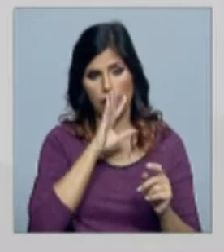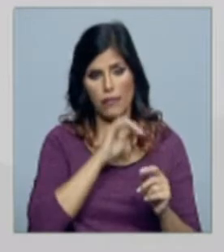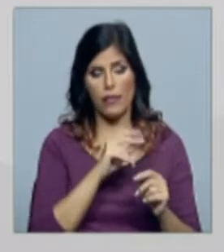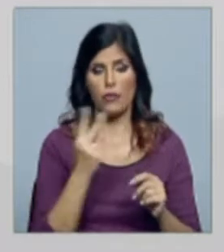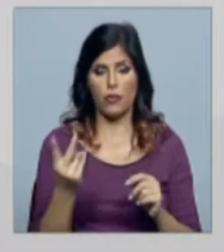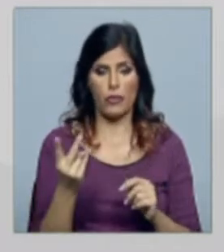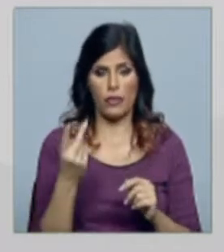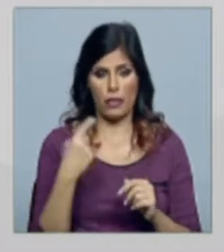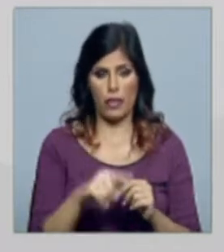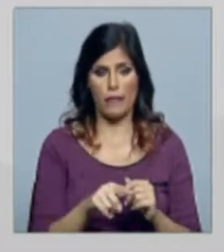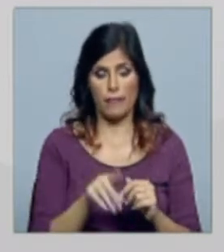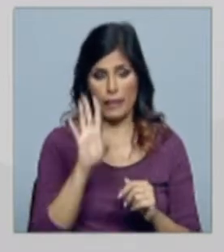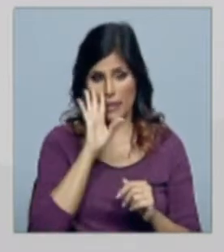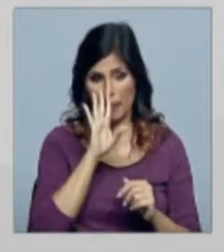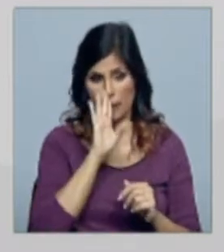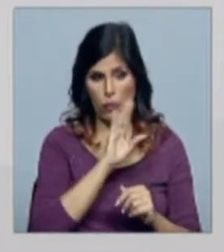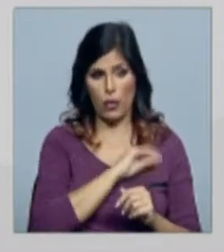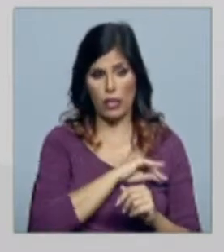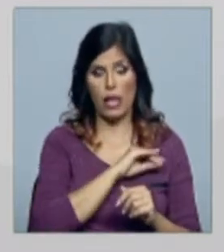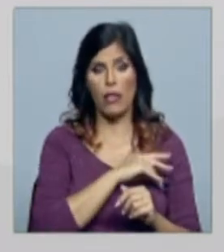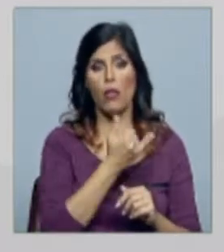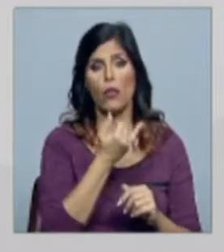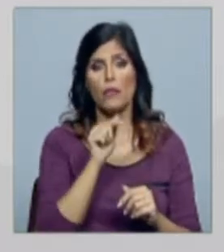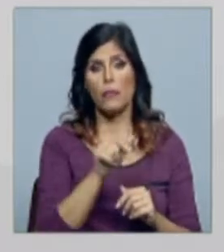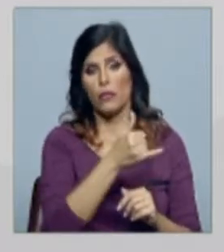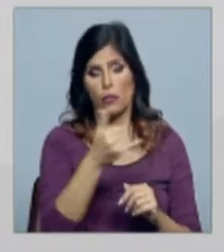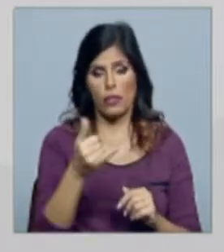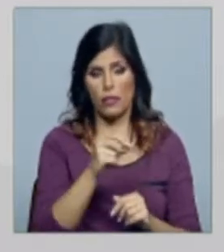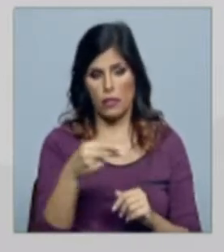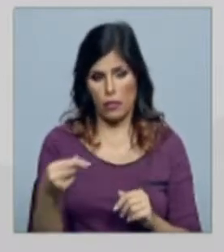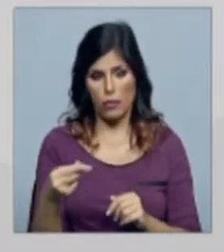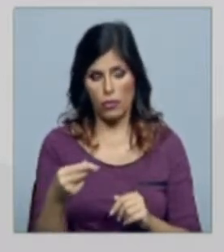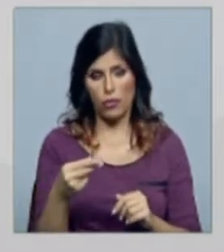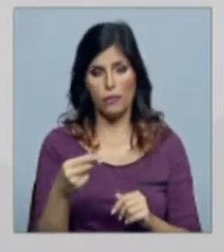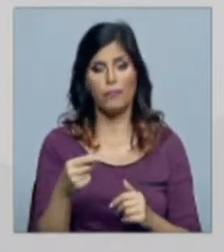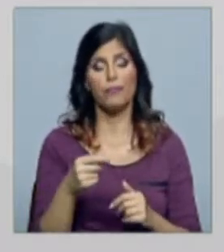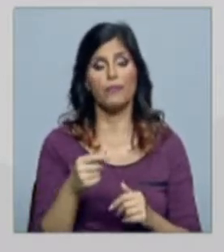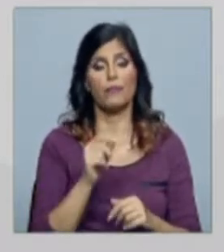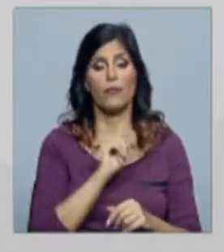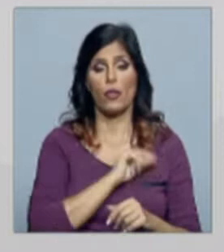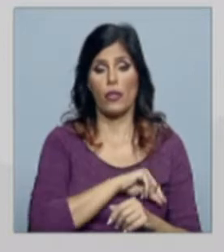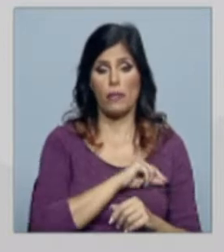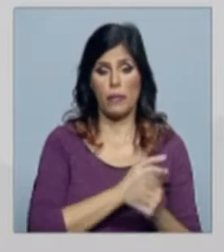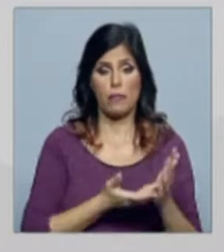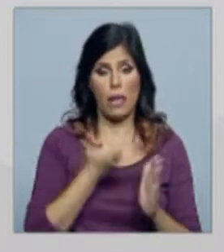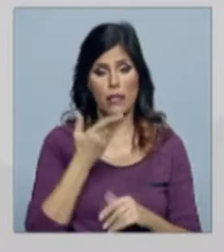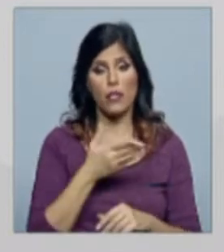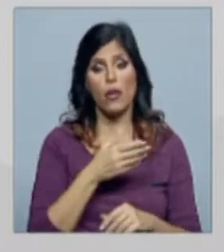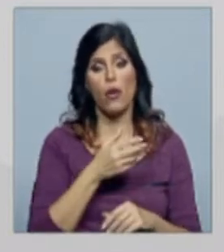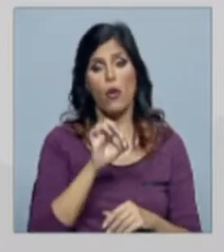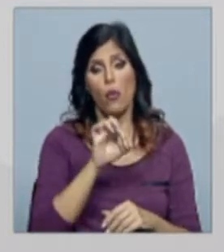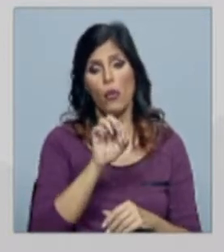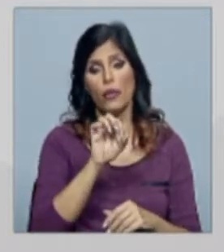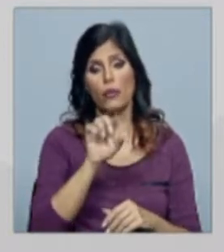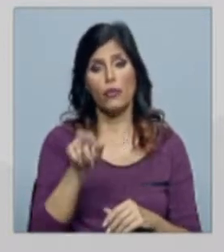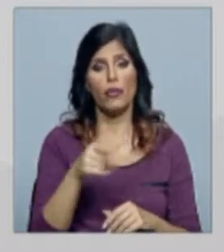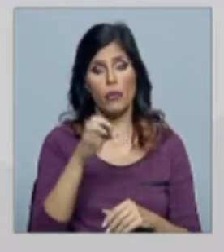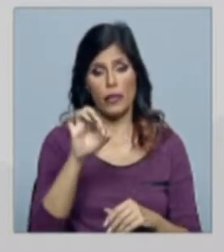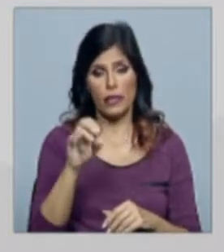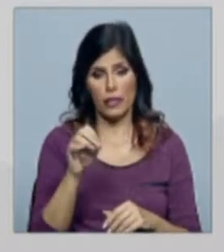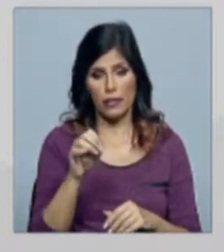dois filhos se o salário for de 2.200 euros o rendimento mensal aumenta entre oito euros e